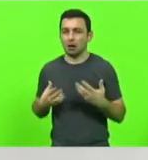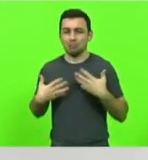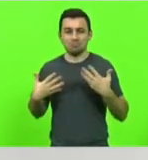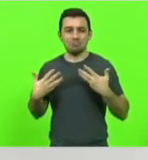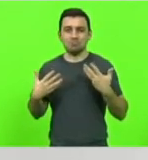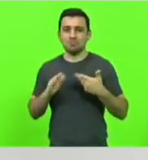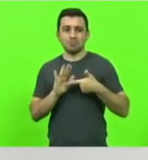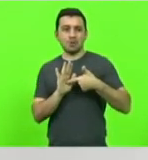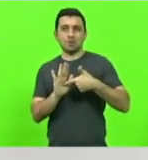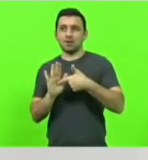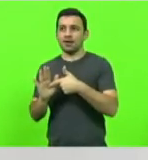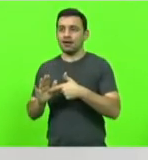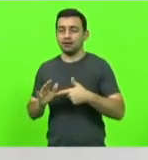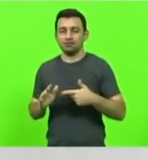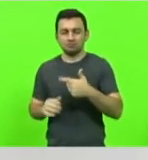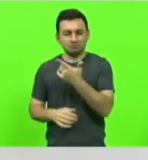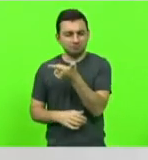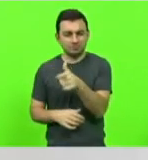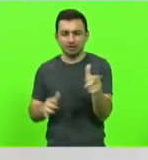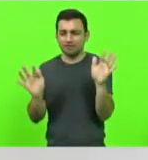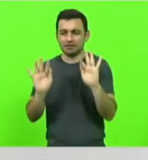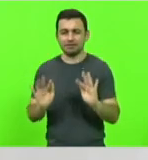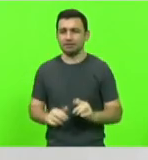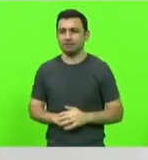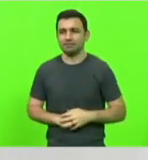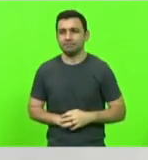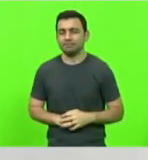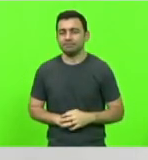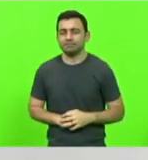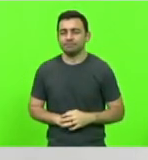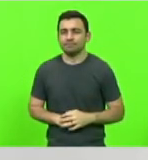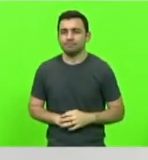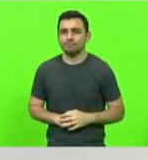não existe alegria nenhuma.